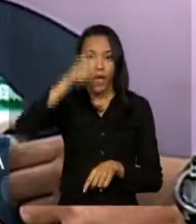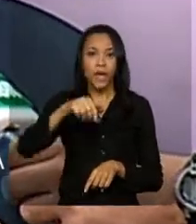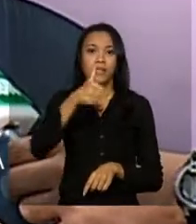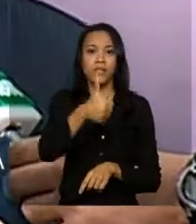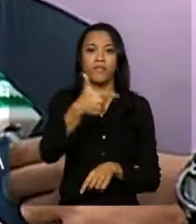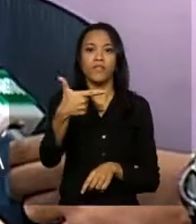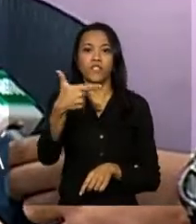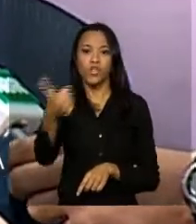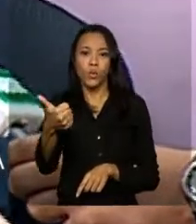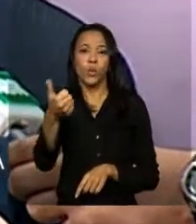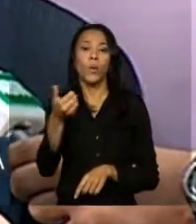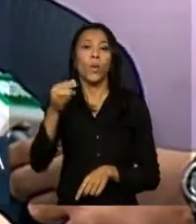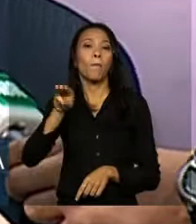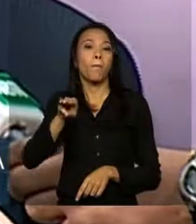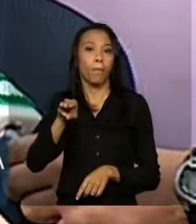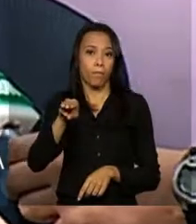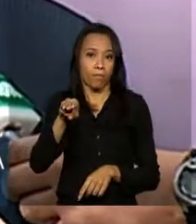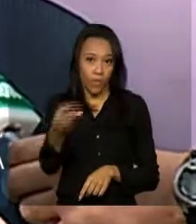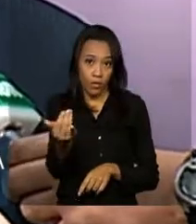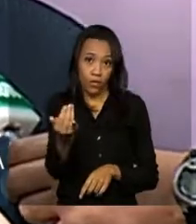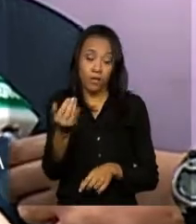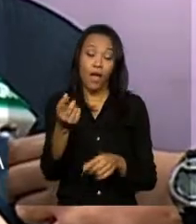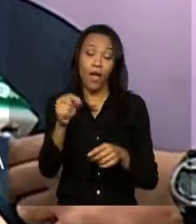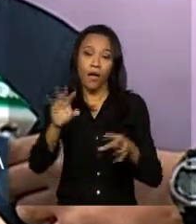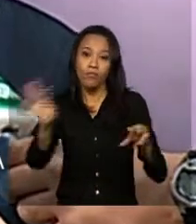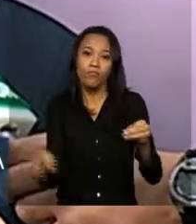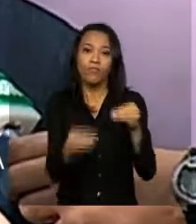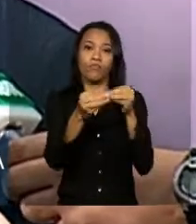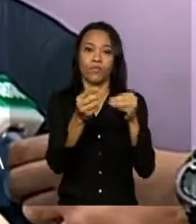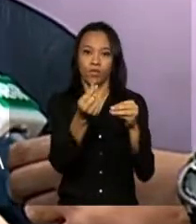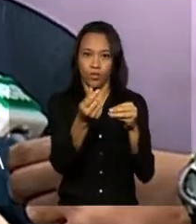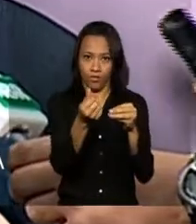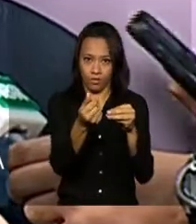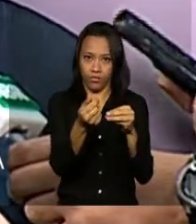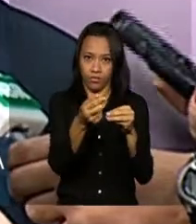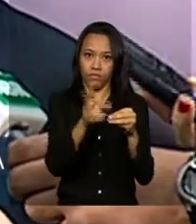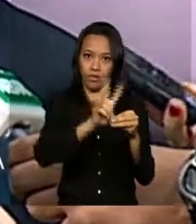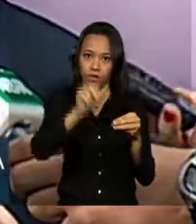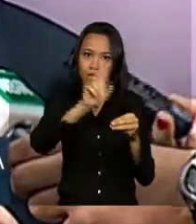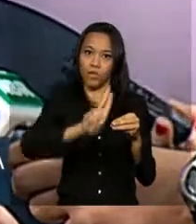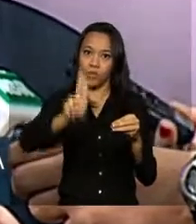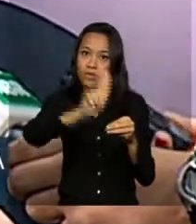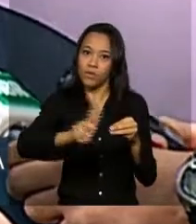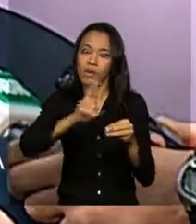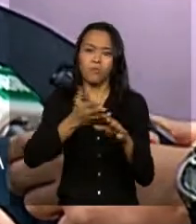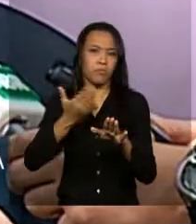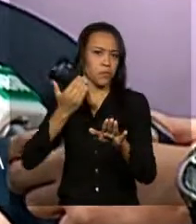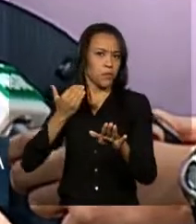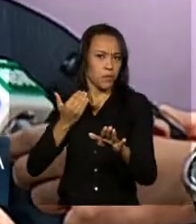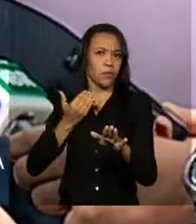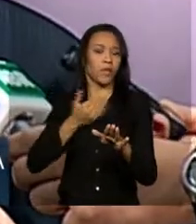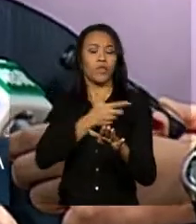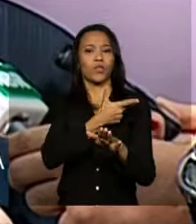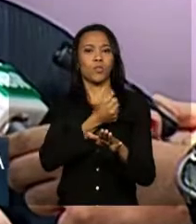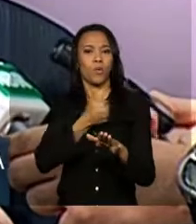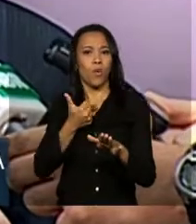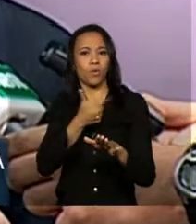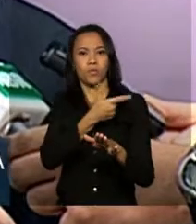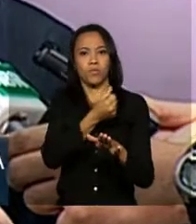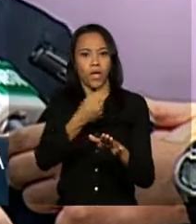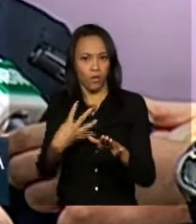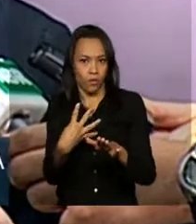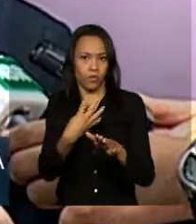incremento cerca de 17% a mais do que nós aplicamos nos últimos 4 anos, de 2011 a